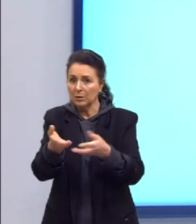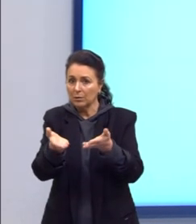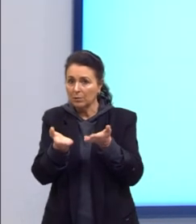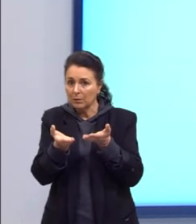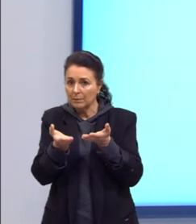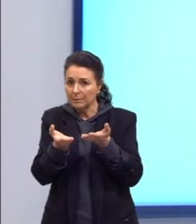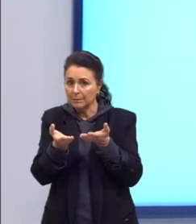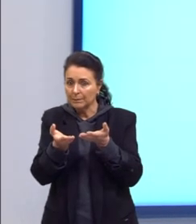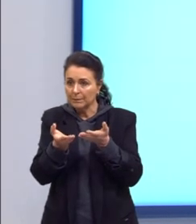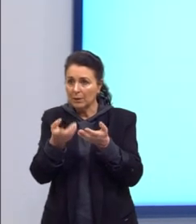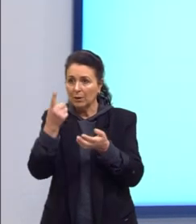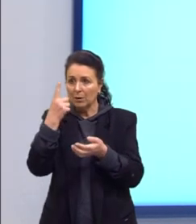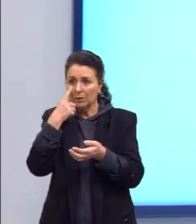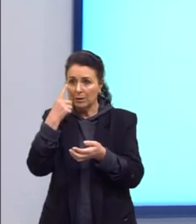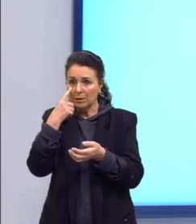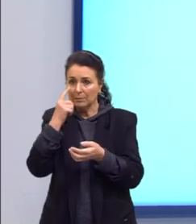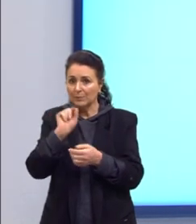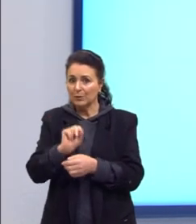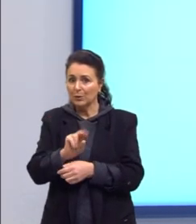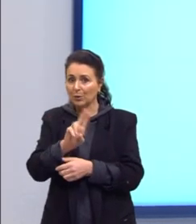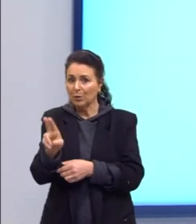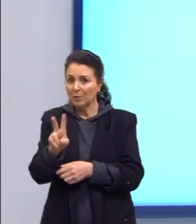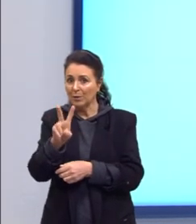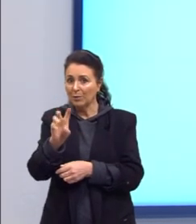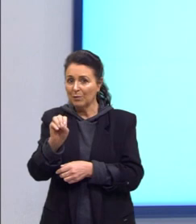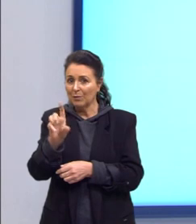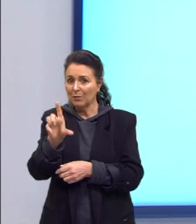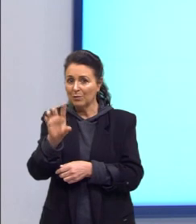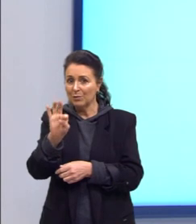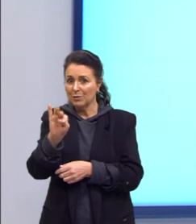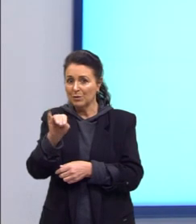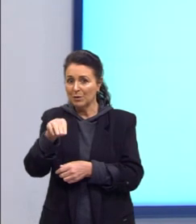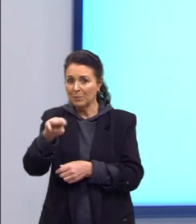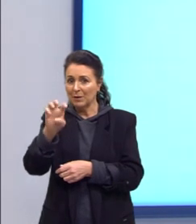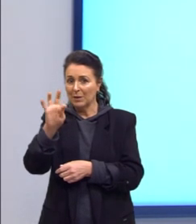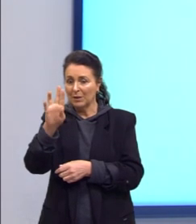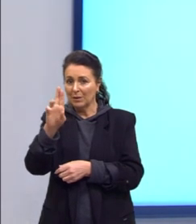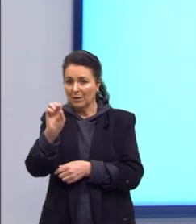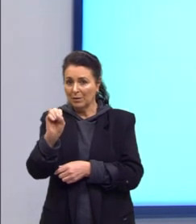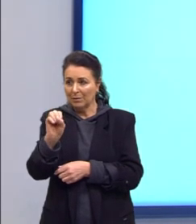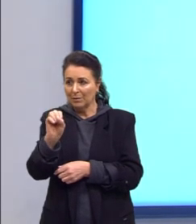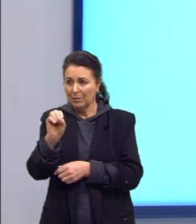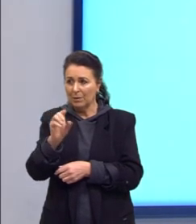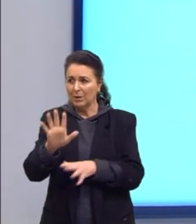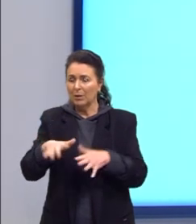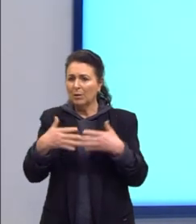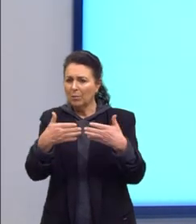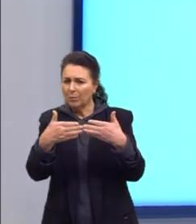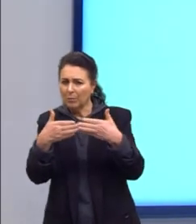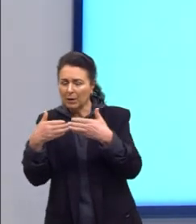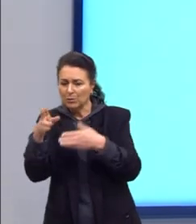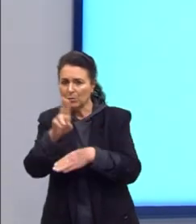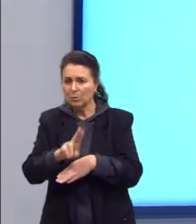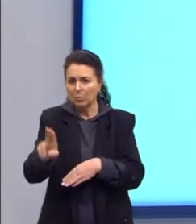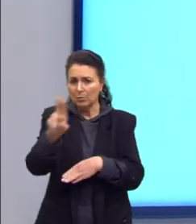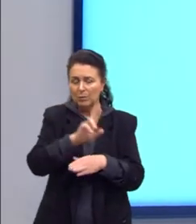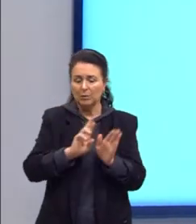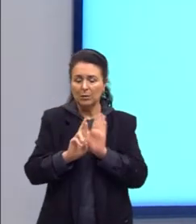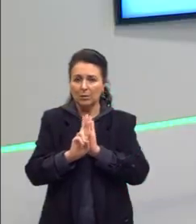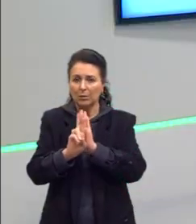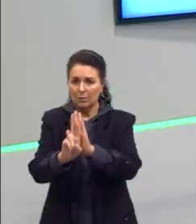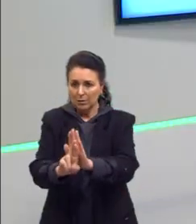chamou este equipamento aqui somente de voltímetro tá ou então pede né utilizando a